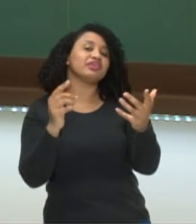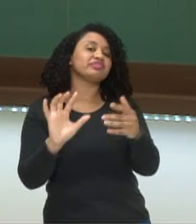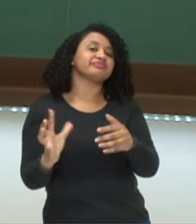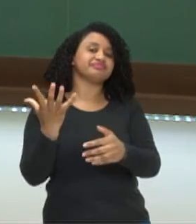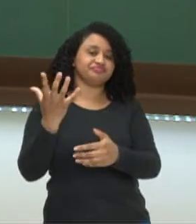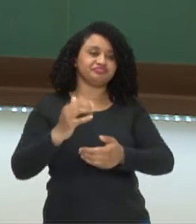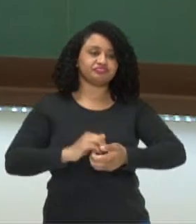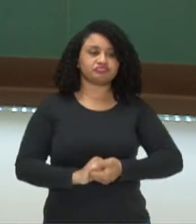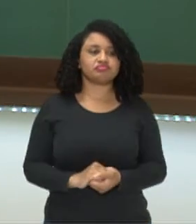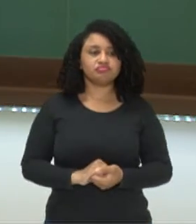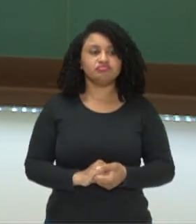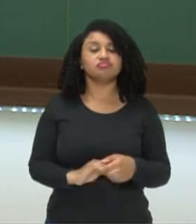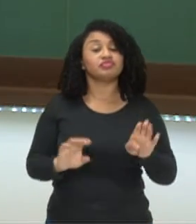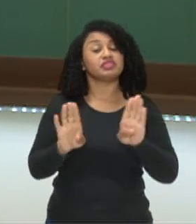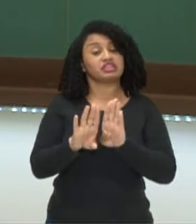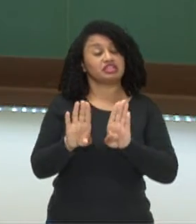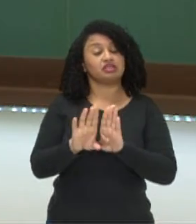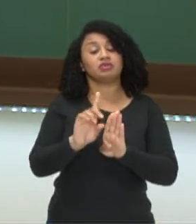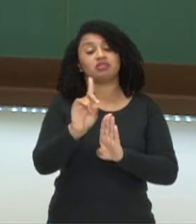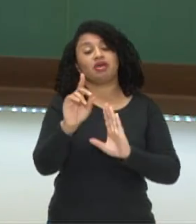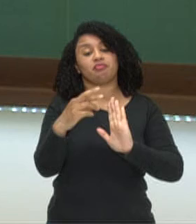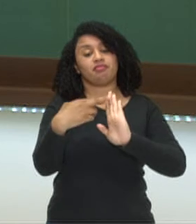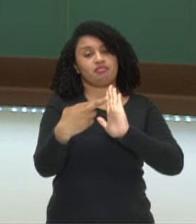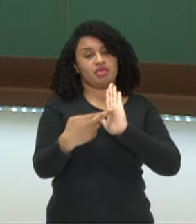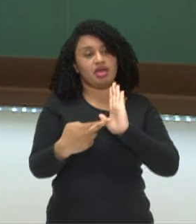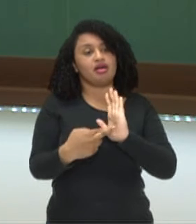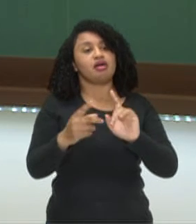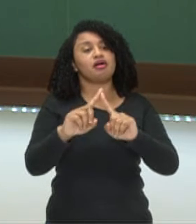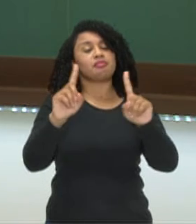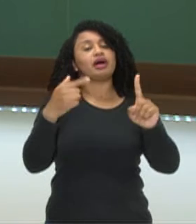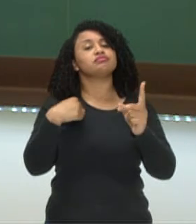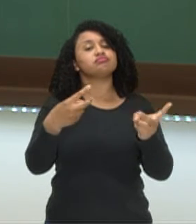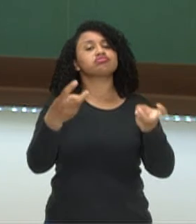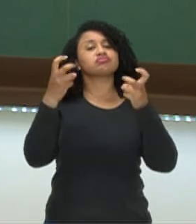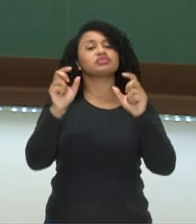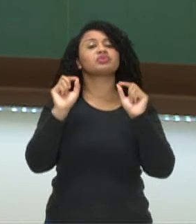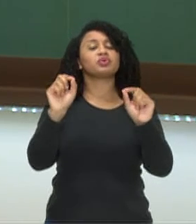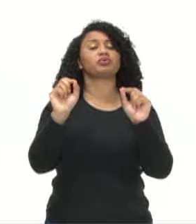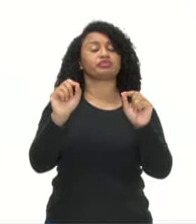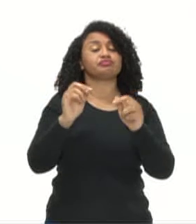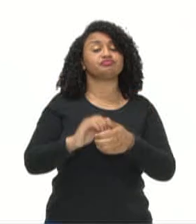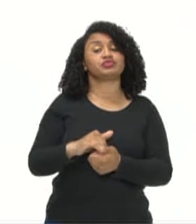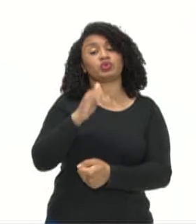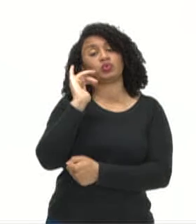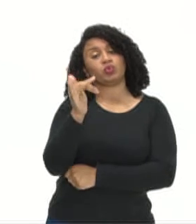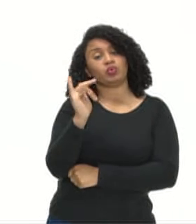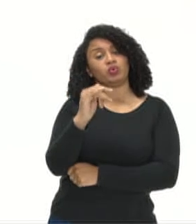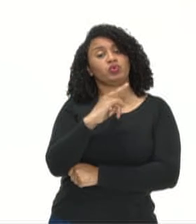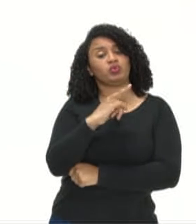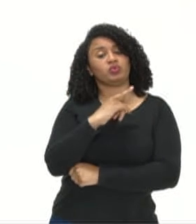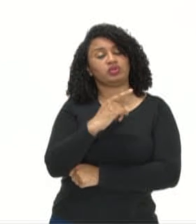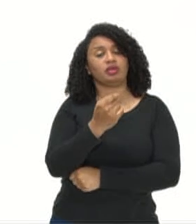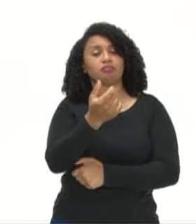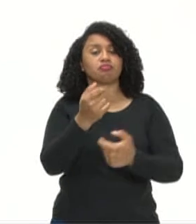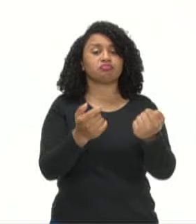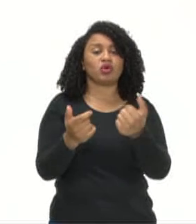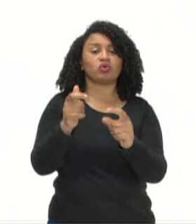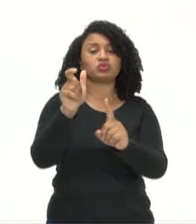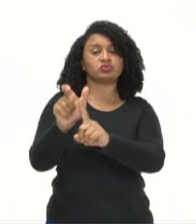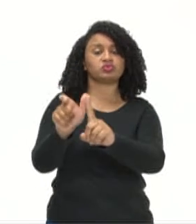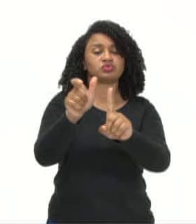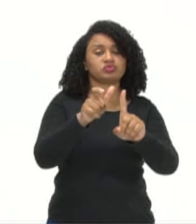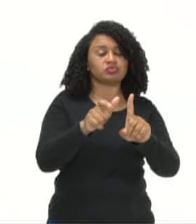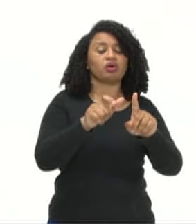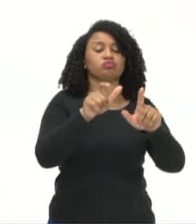Além disso, embora não seja uma regra, né, o que a gente percebe? Que um conto tem poucos personagens,